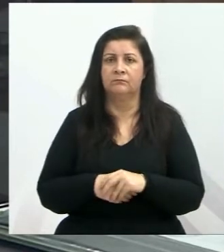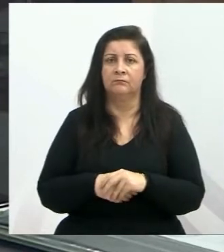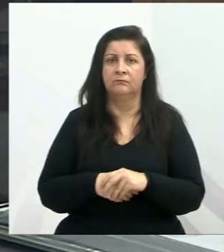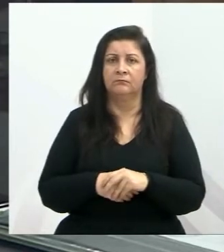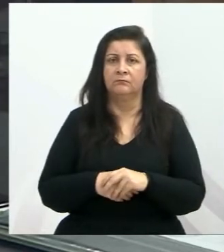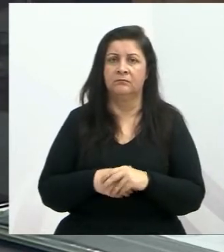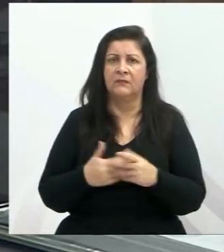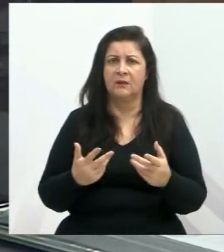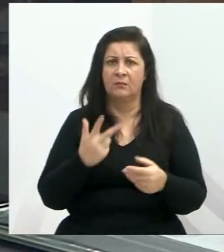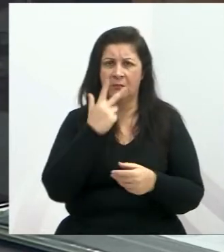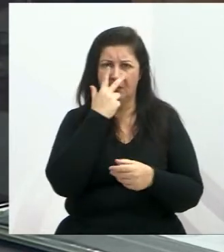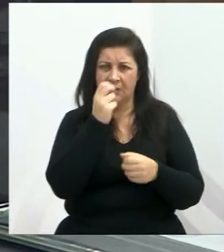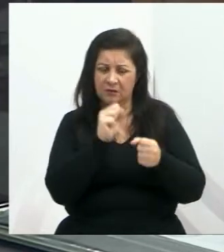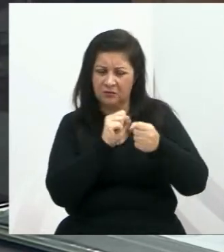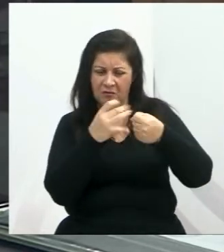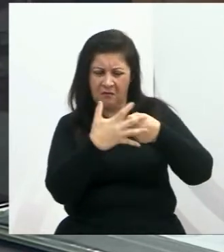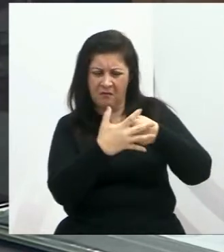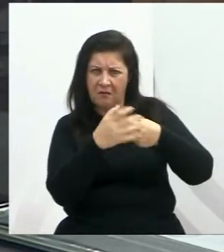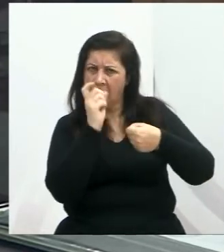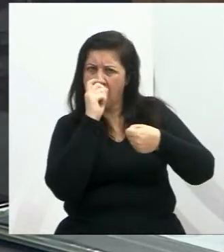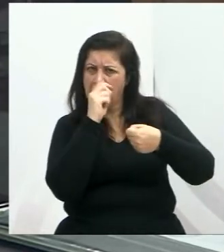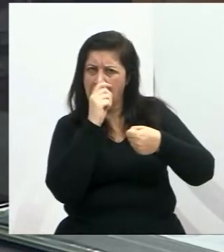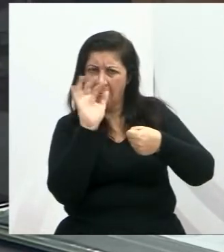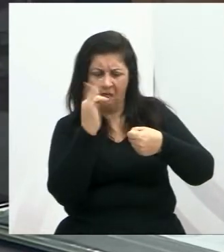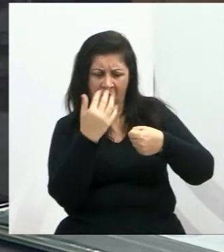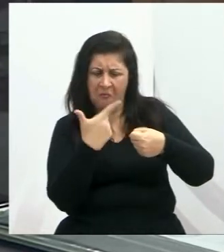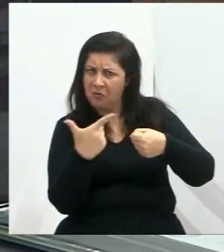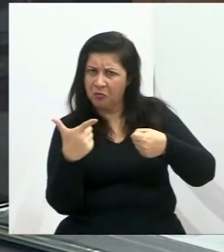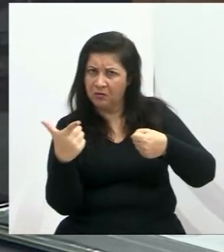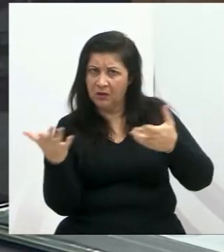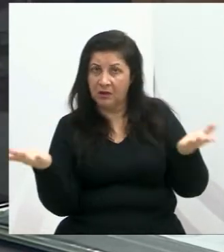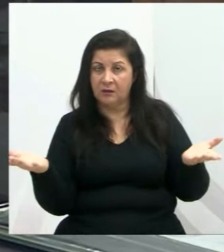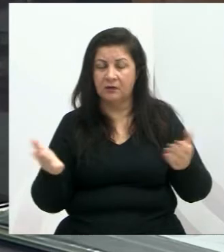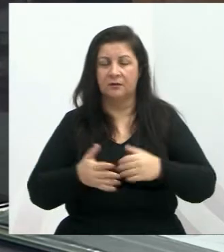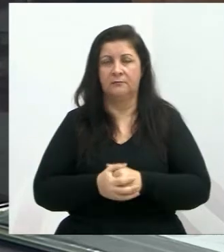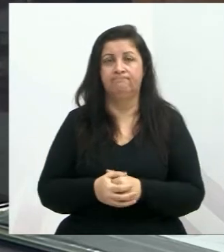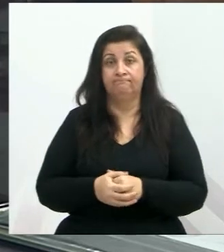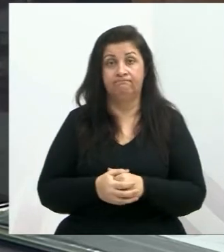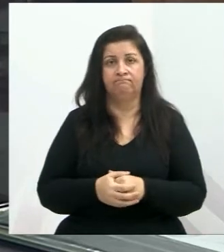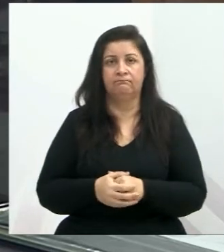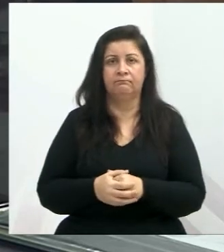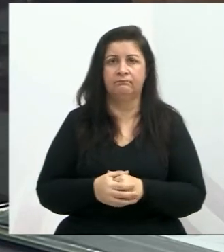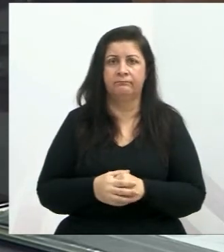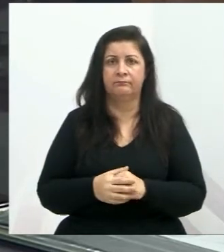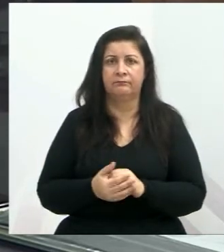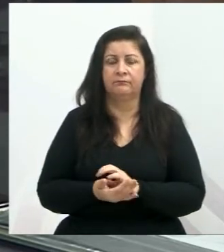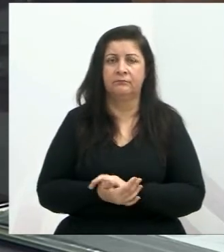coronavírus não existe e que o coronavírus não mata. Então, fica aqui a